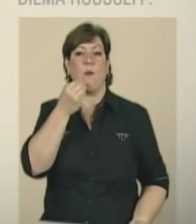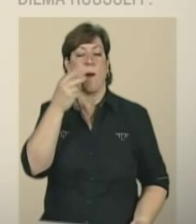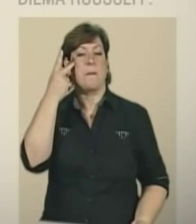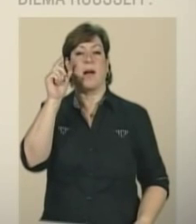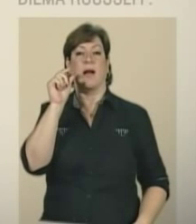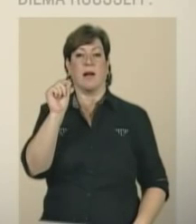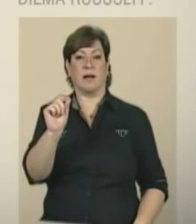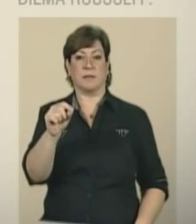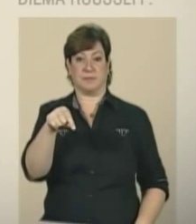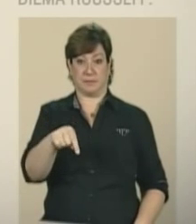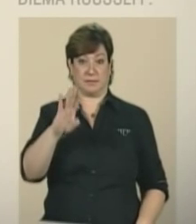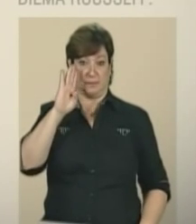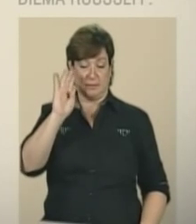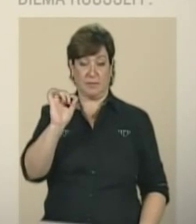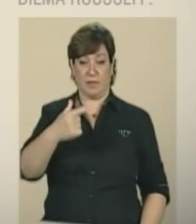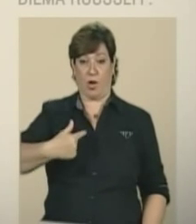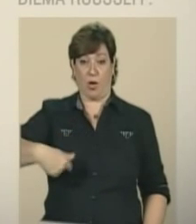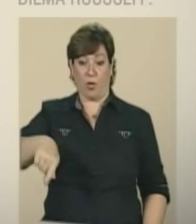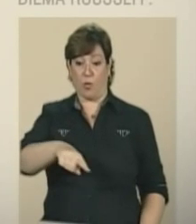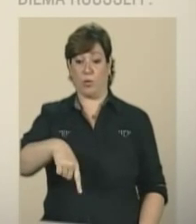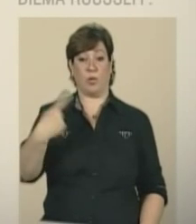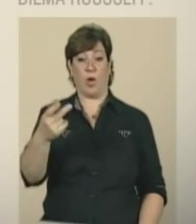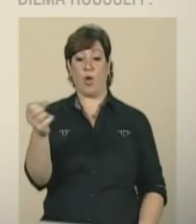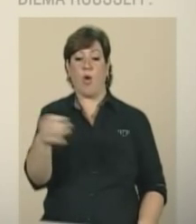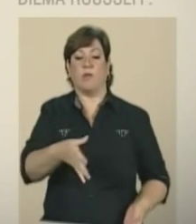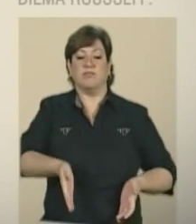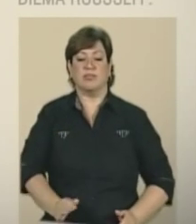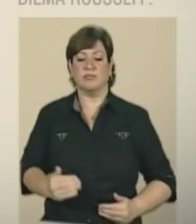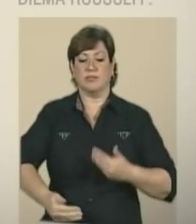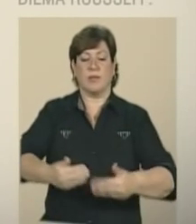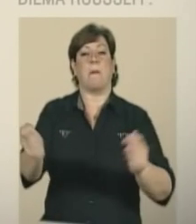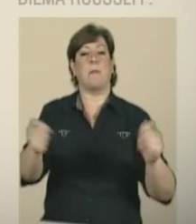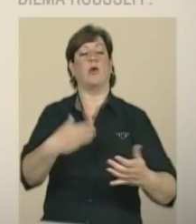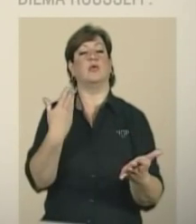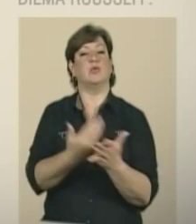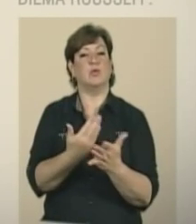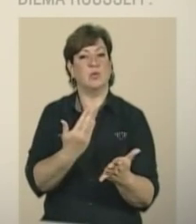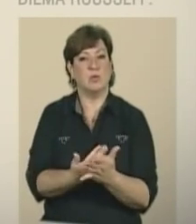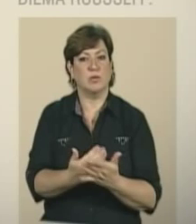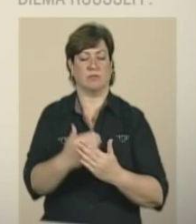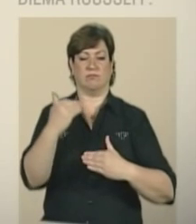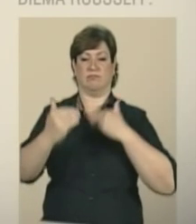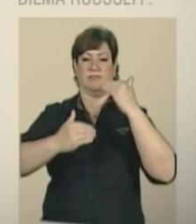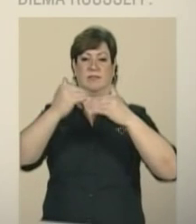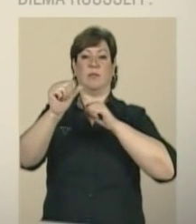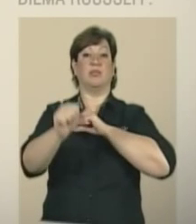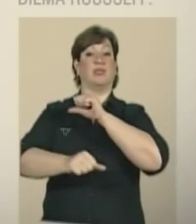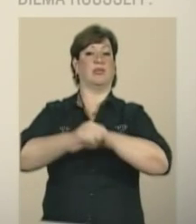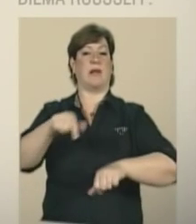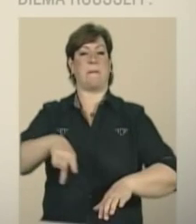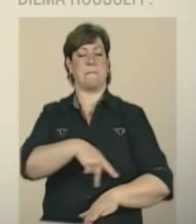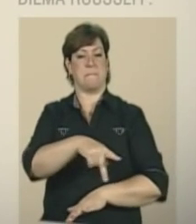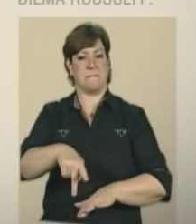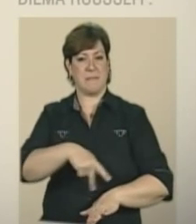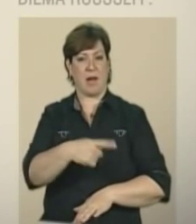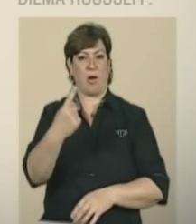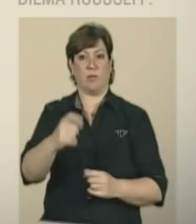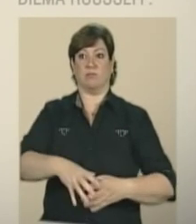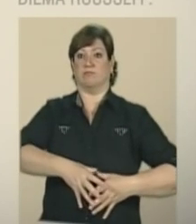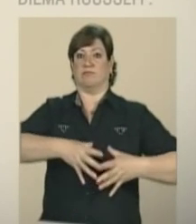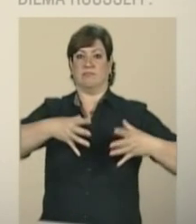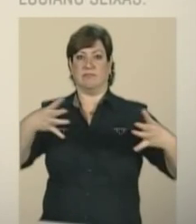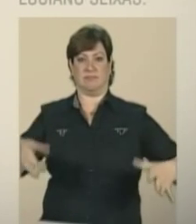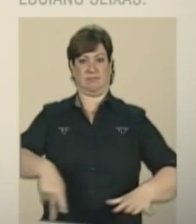para que sobretudo as novas gerações possam estudar se desenvolver e transformar este país numa